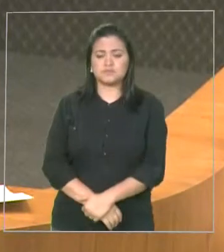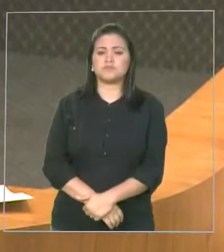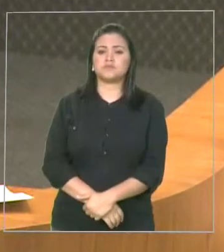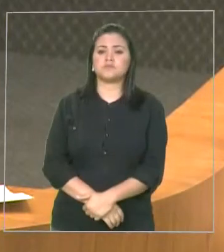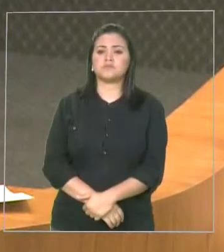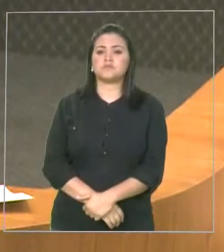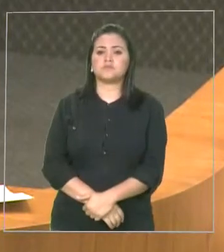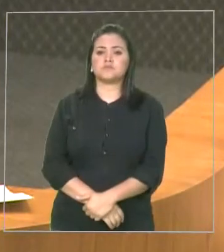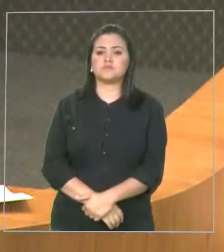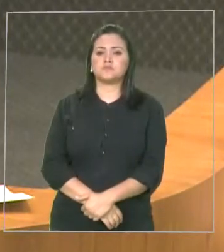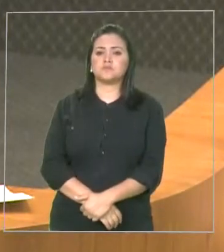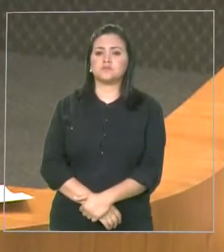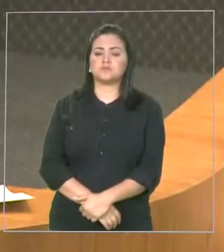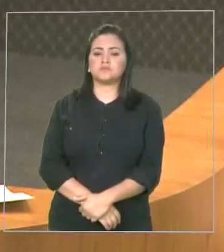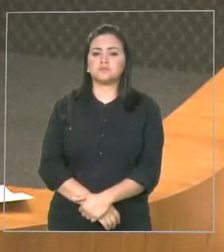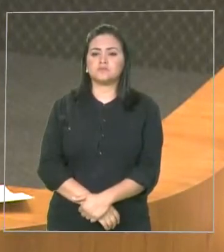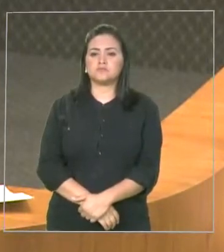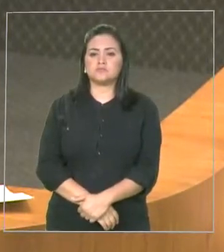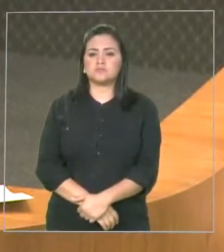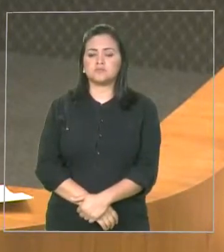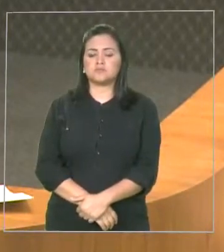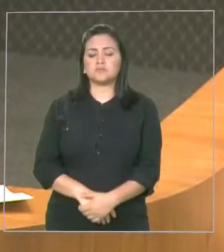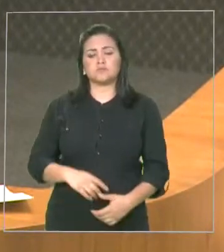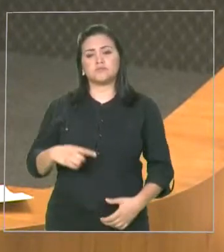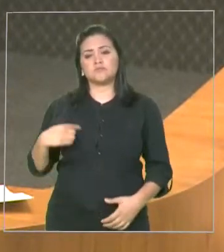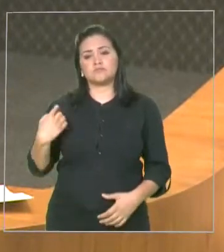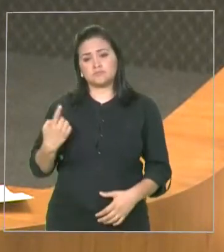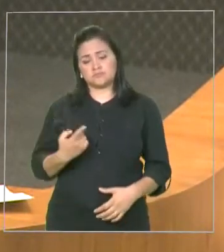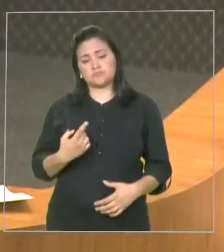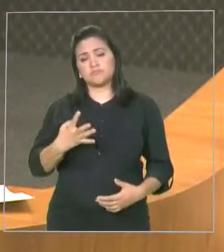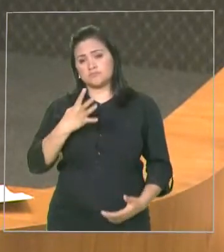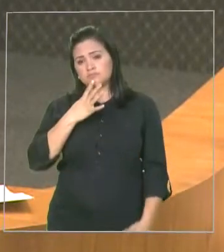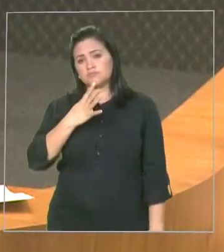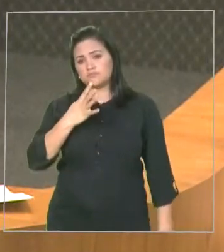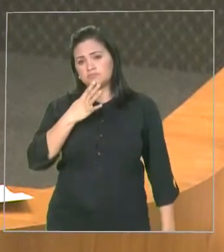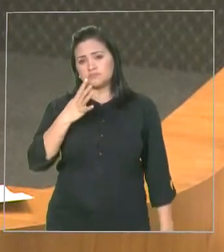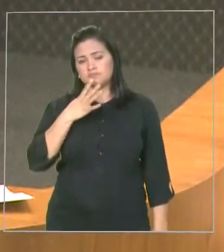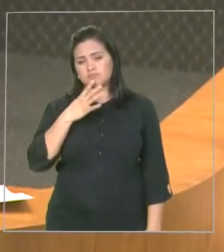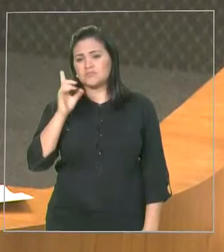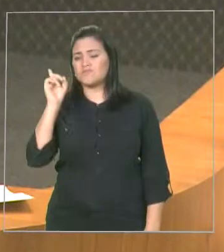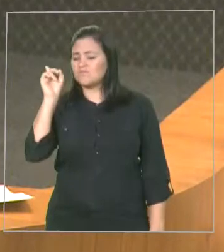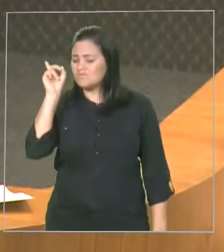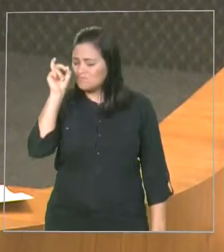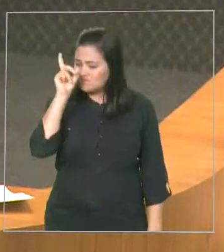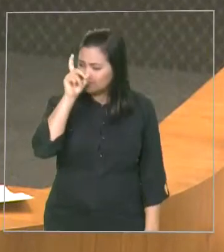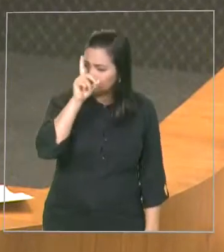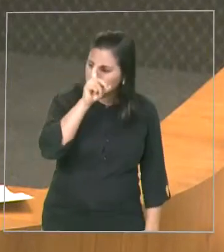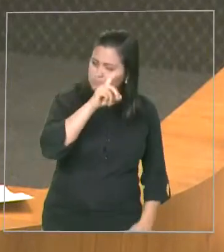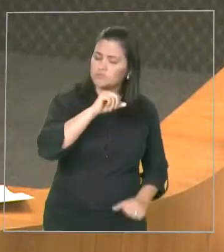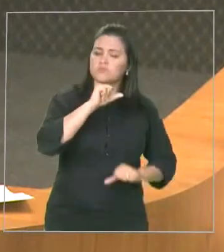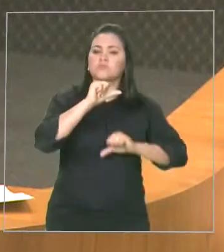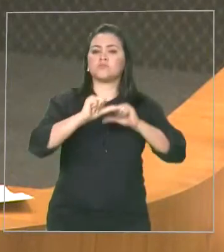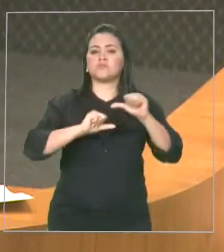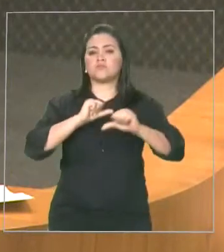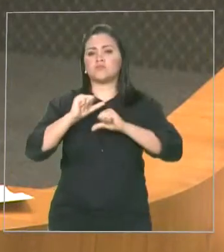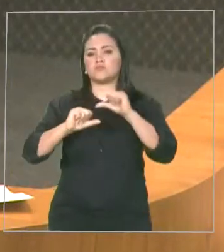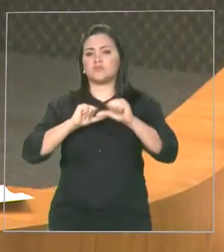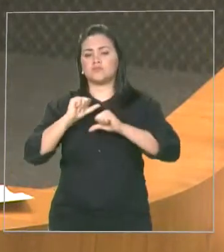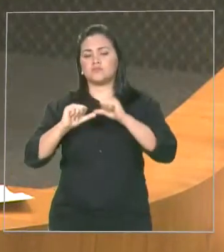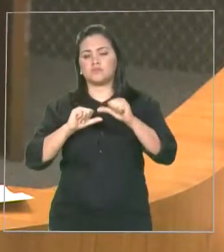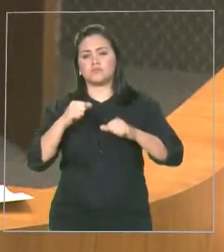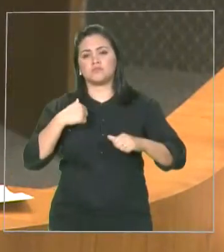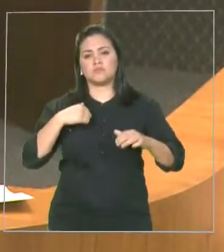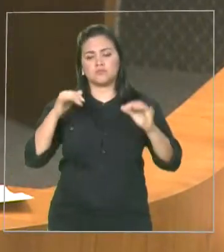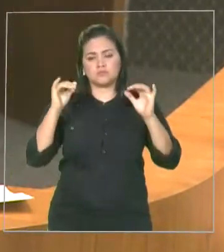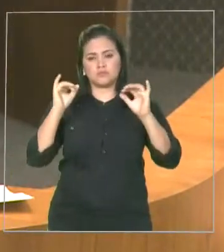que não podemos ser ingênuos. Ele não é fácil de você mudar em pouco tempo. E aqui eu lembraria, infelizmente, a deputada